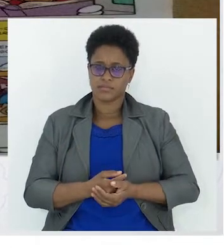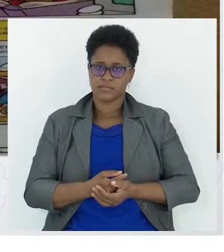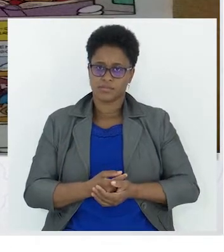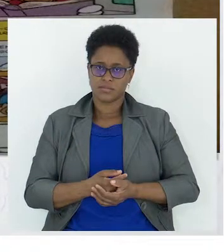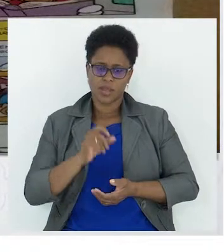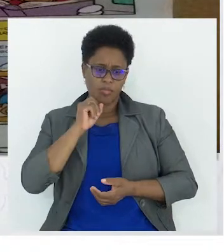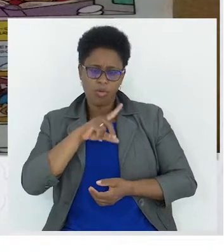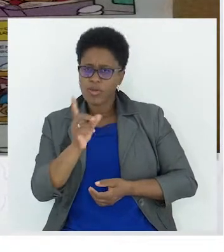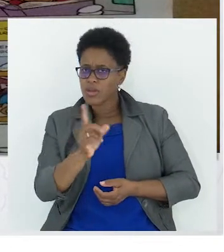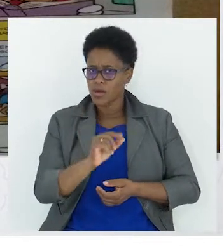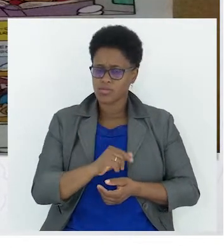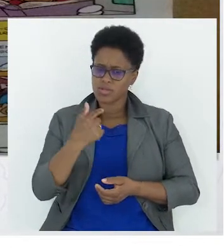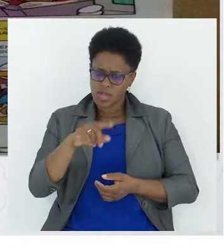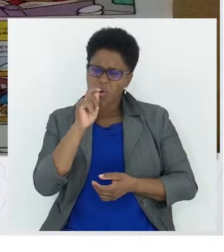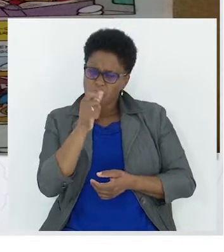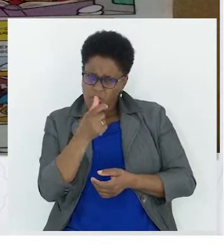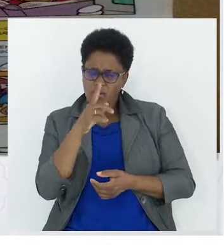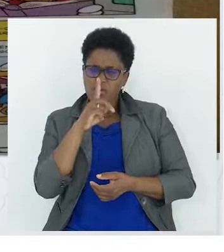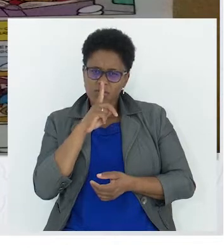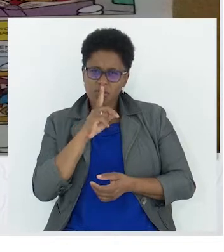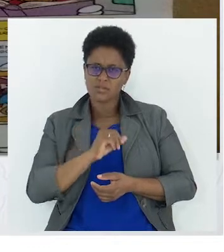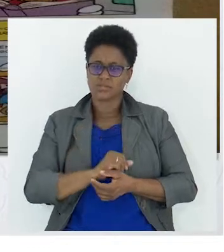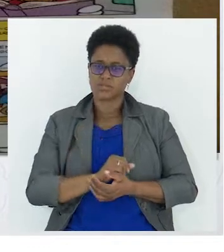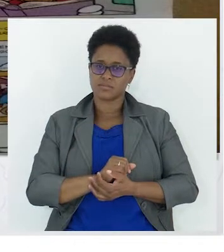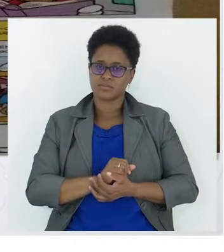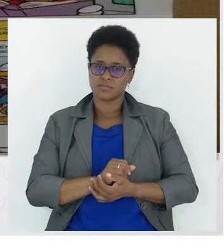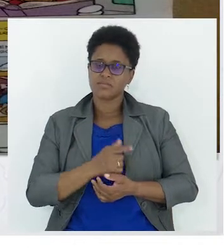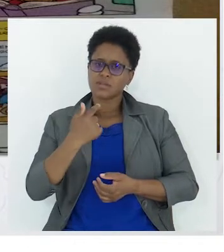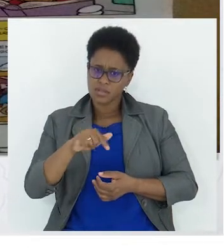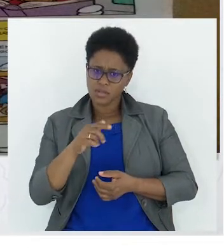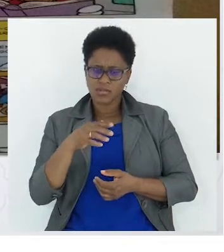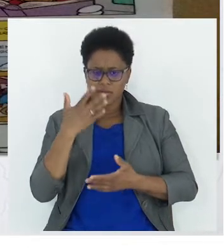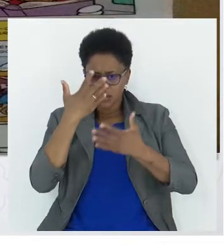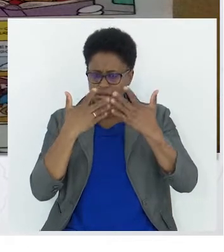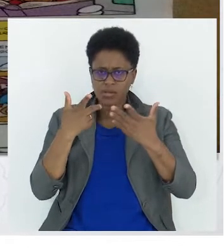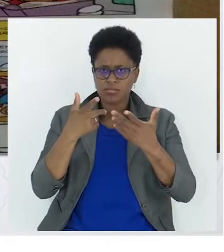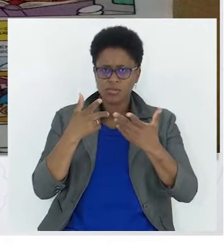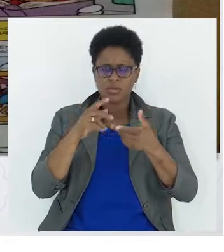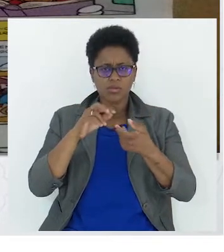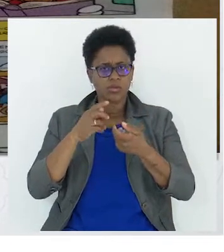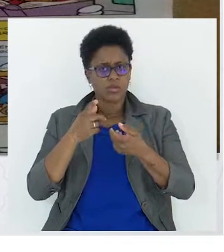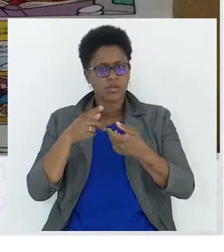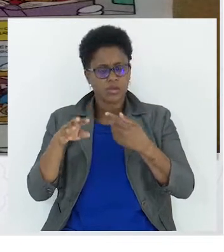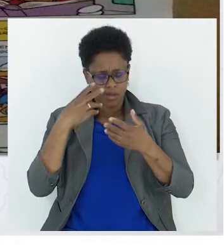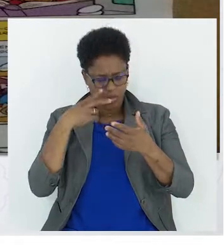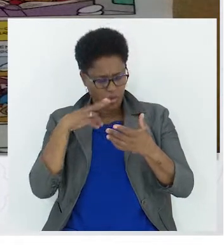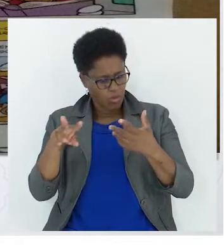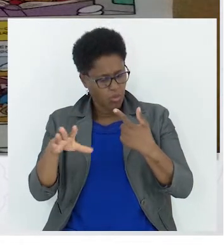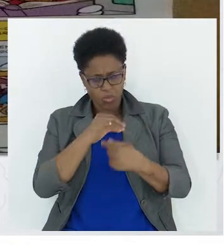não podem estar um pouco calados. Estão a distrair-me. Não consigo